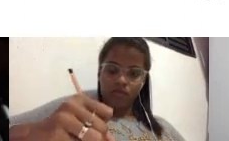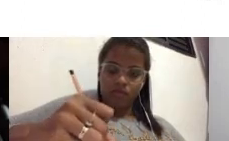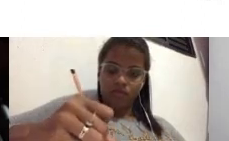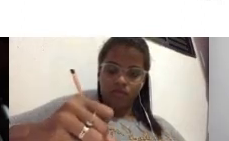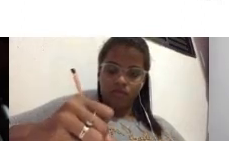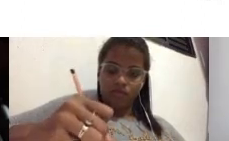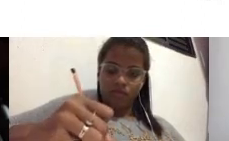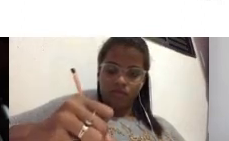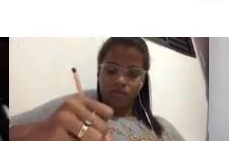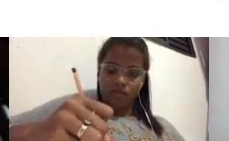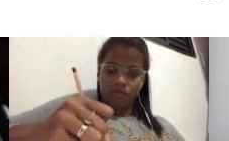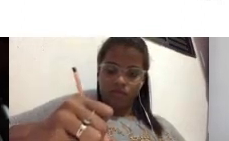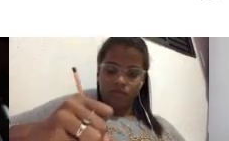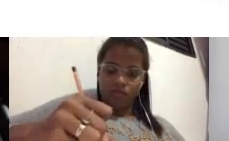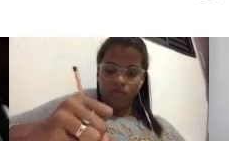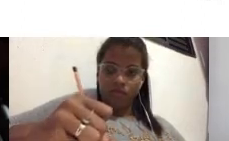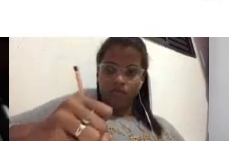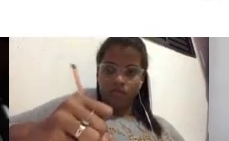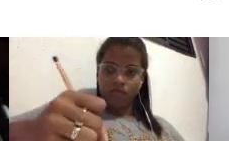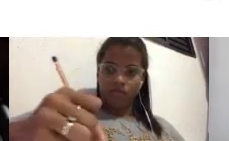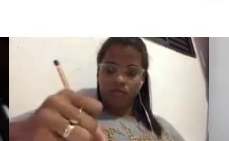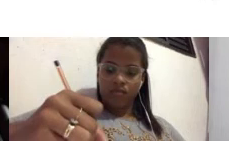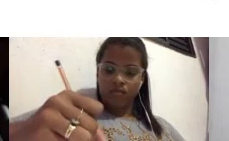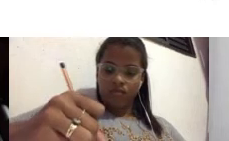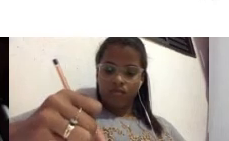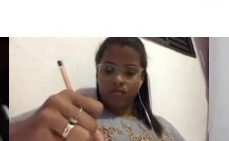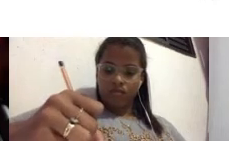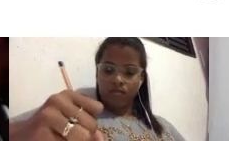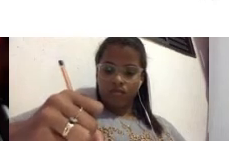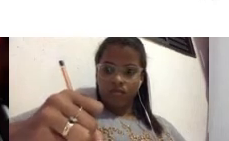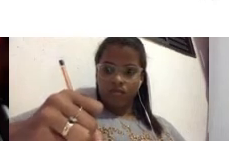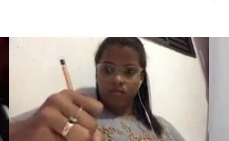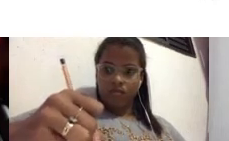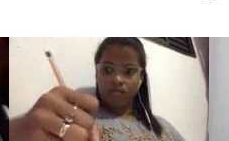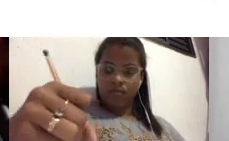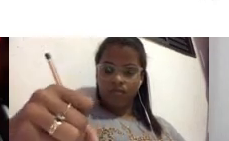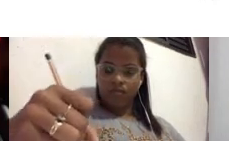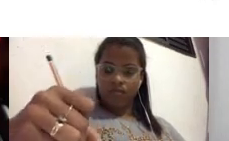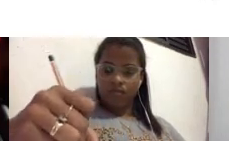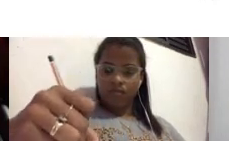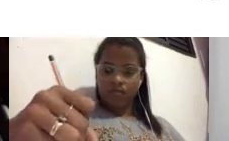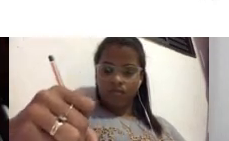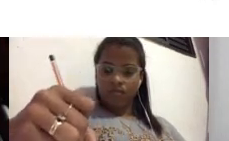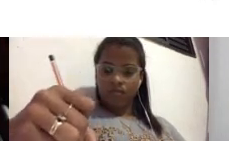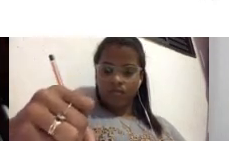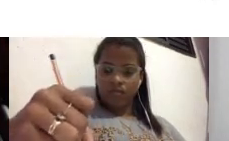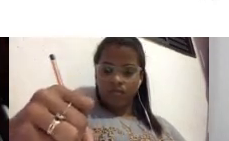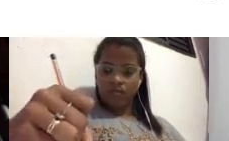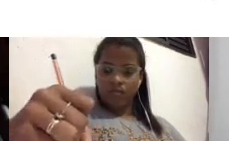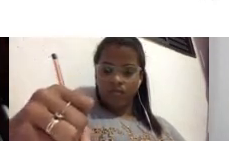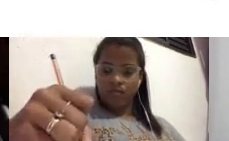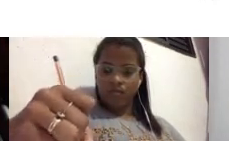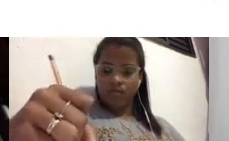tenho que colocar a vítima sentada ou deitada, com a cabeça lateralizada, não impede que o vômito ocorra e